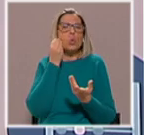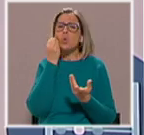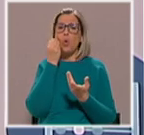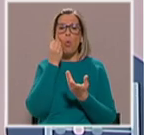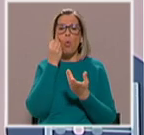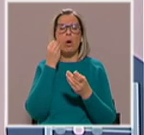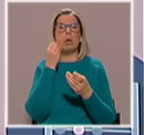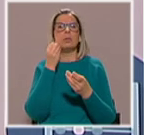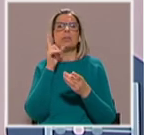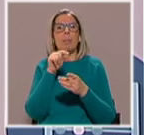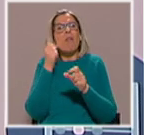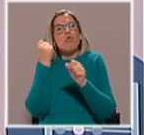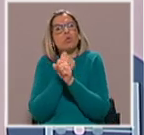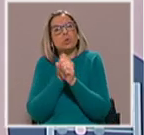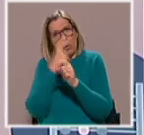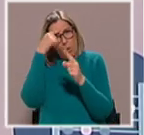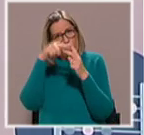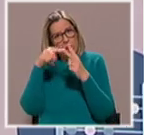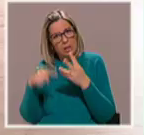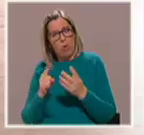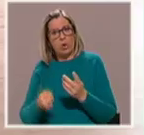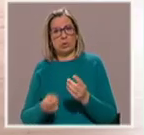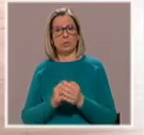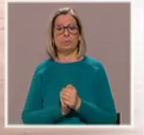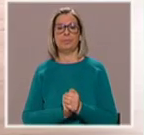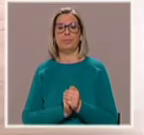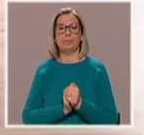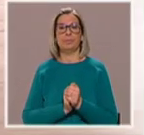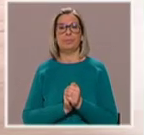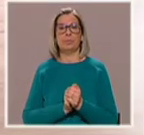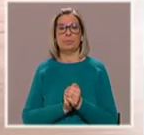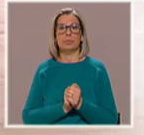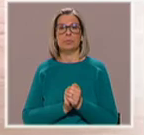são constituídos e quais são as funções destes vasos. Fiquem então atentos.